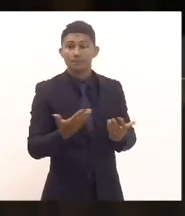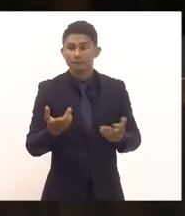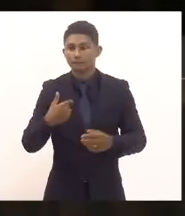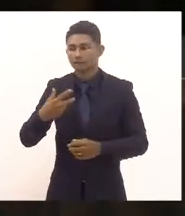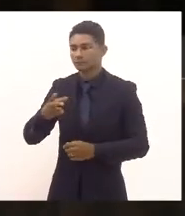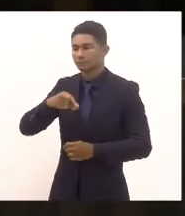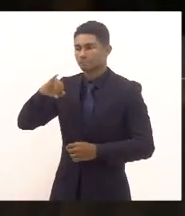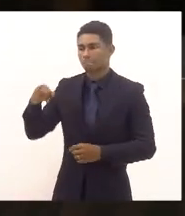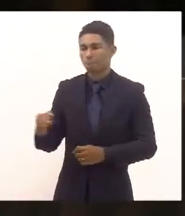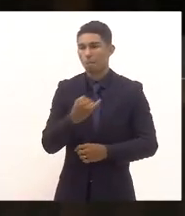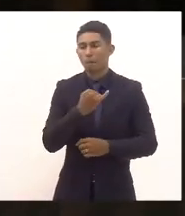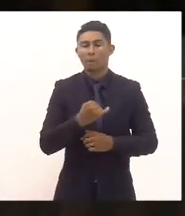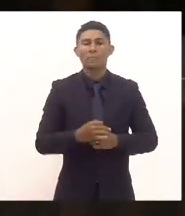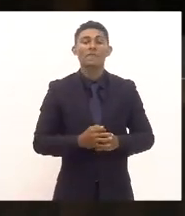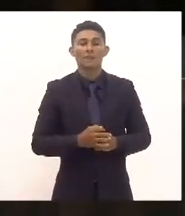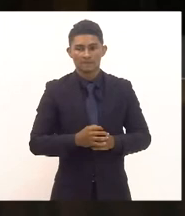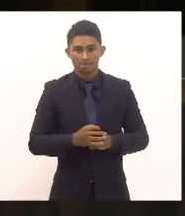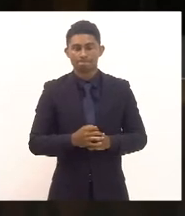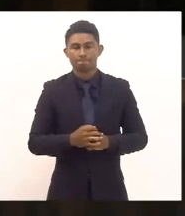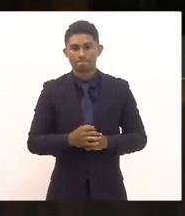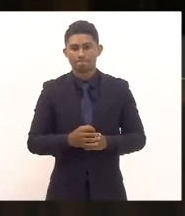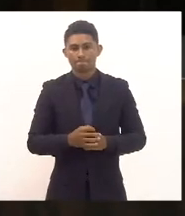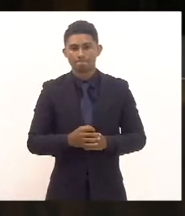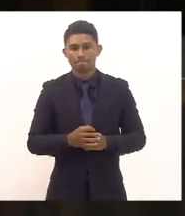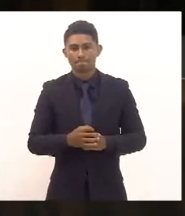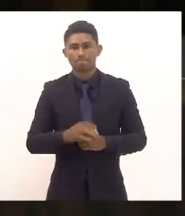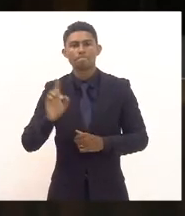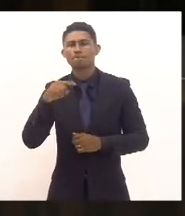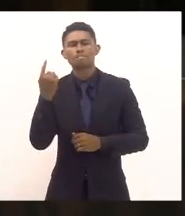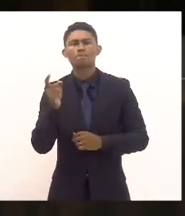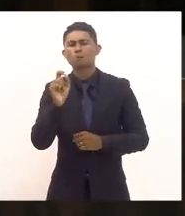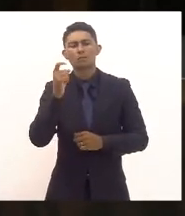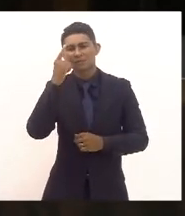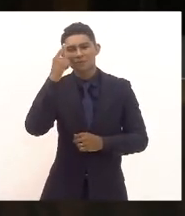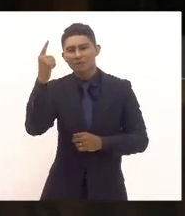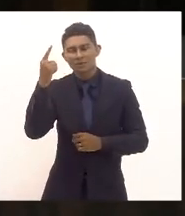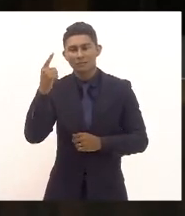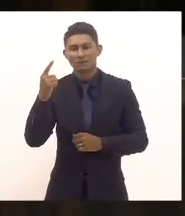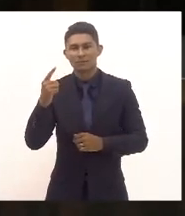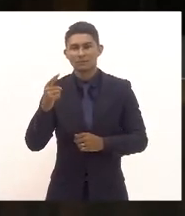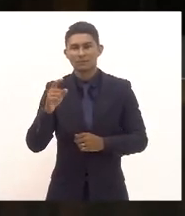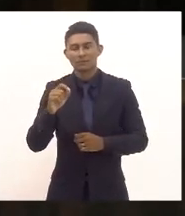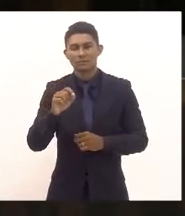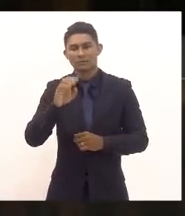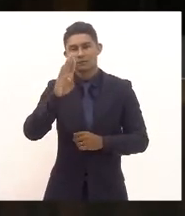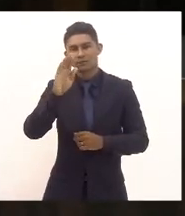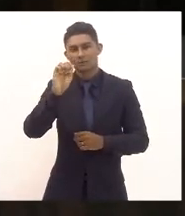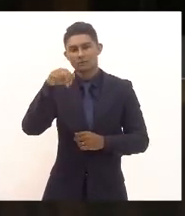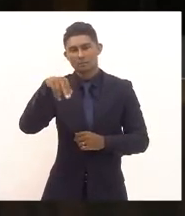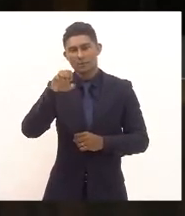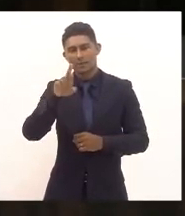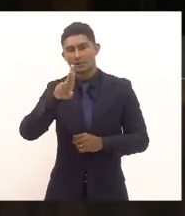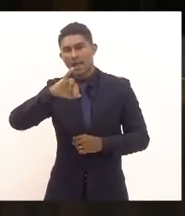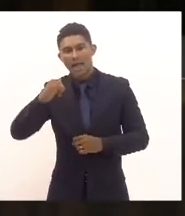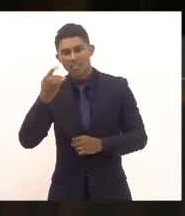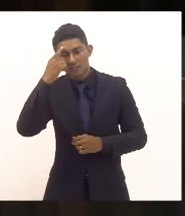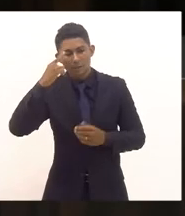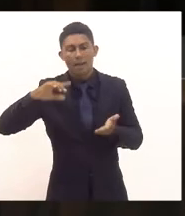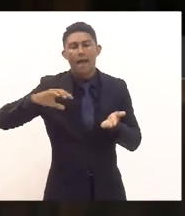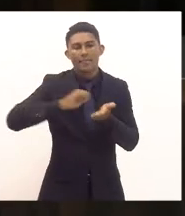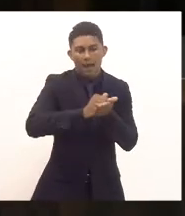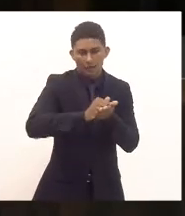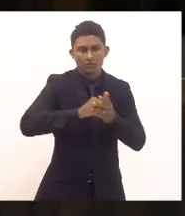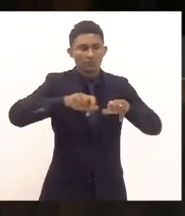Deputado Márcio é tem já fizemos em relação àquela questão do previ-banerj cadastro fizemos